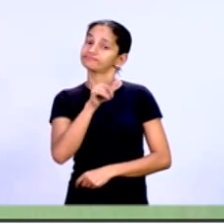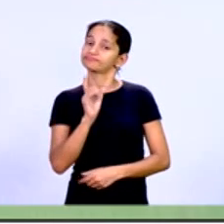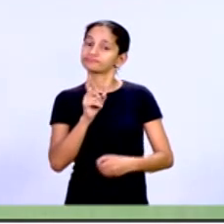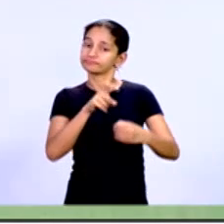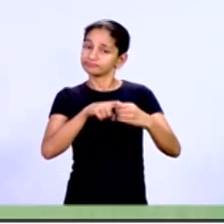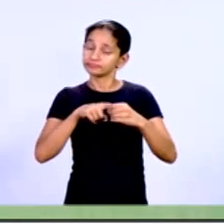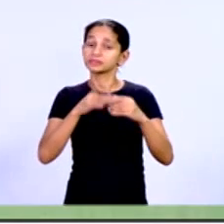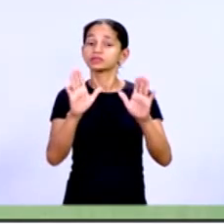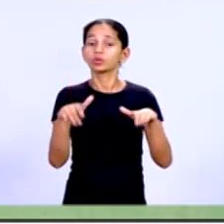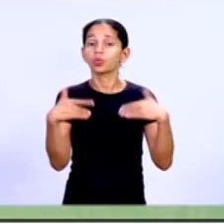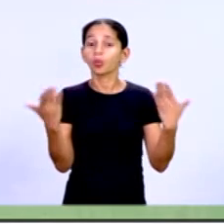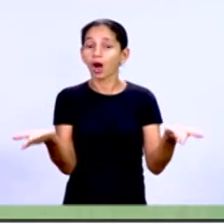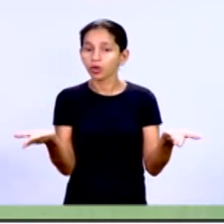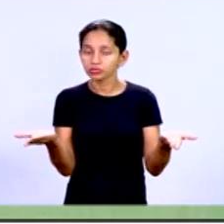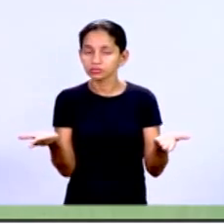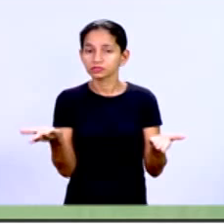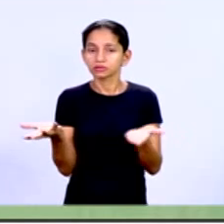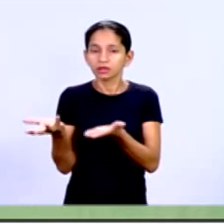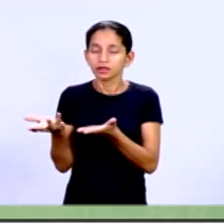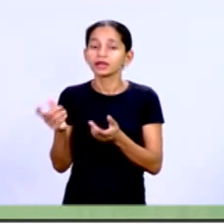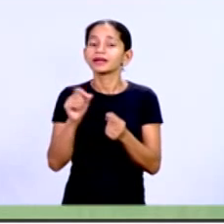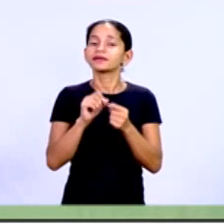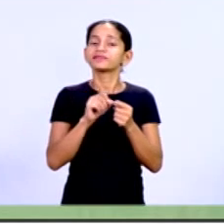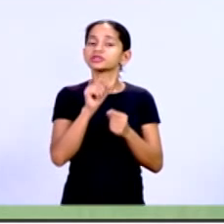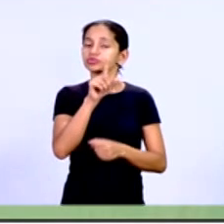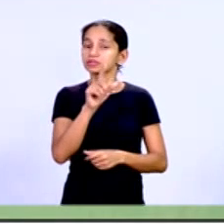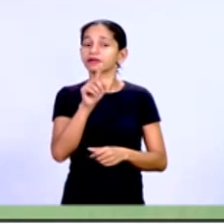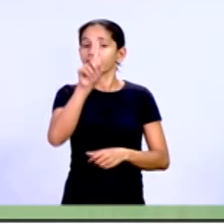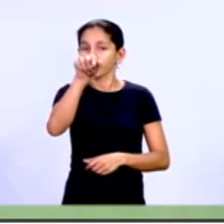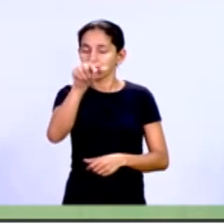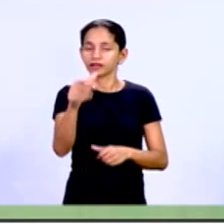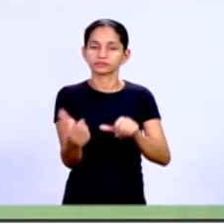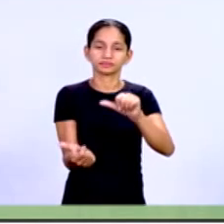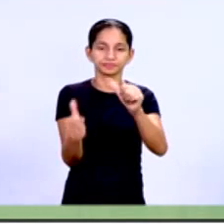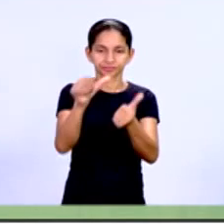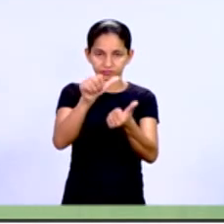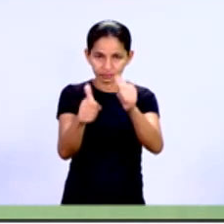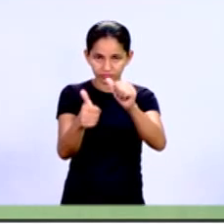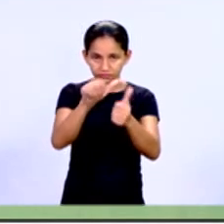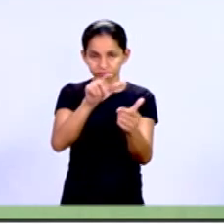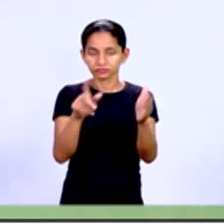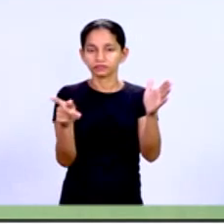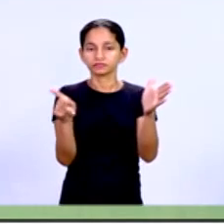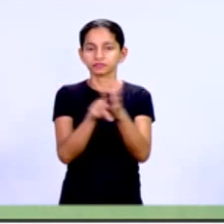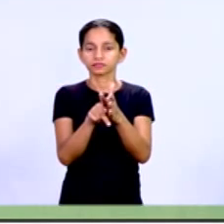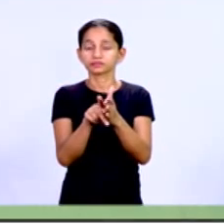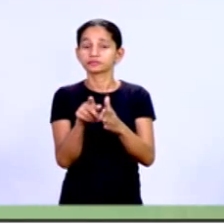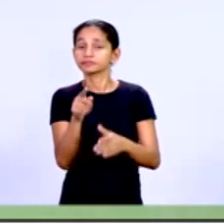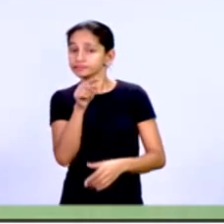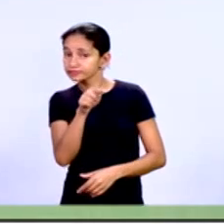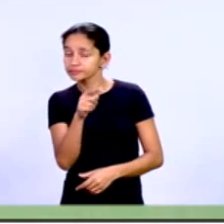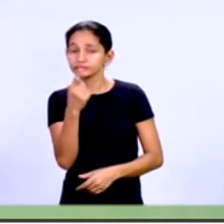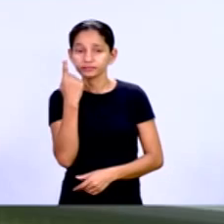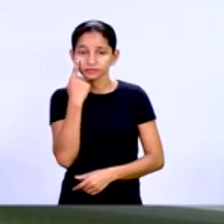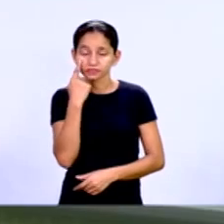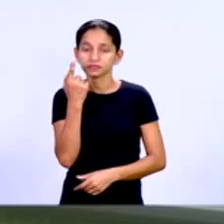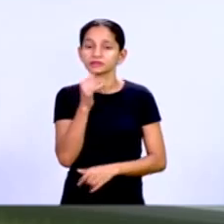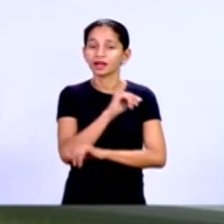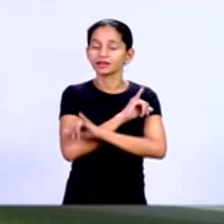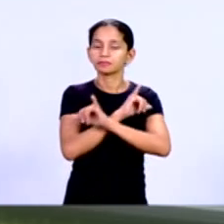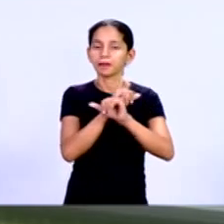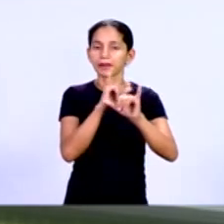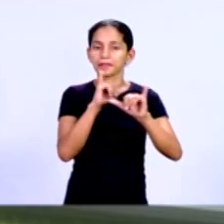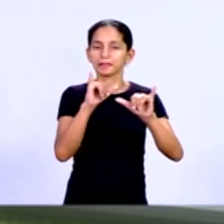adquirindo. Então, o rating é uma avaliação que as empresas especializadas nesse tipo de análise fazem e divulgam no